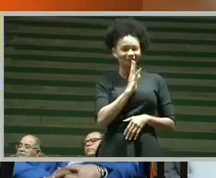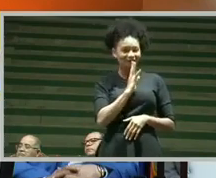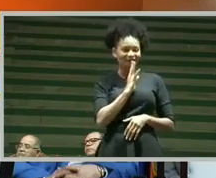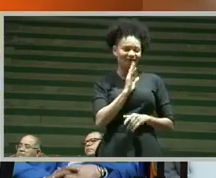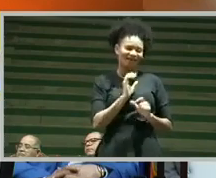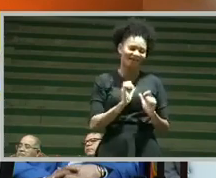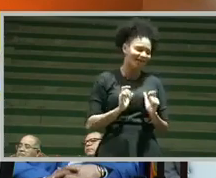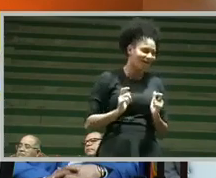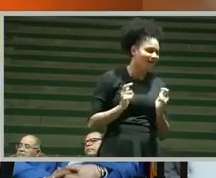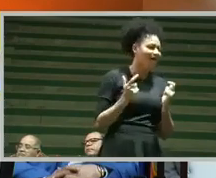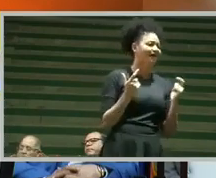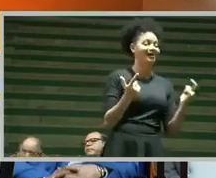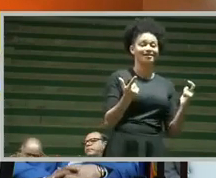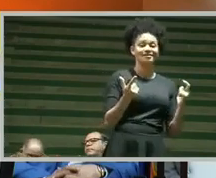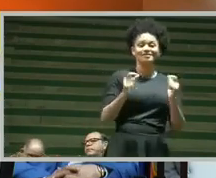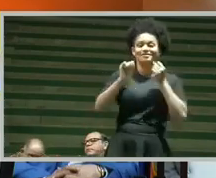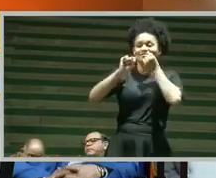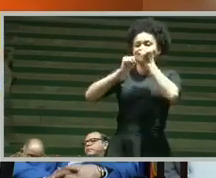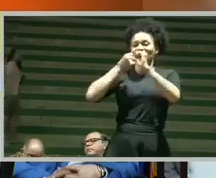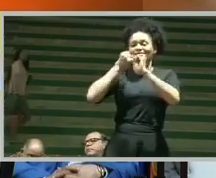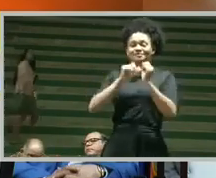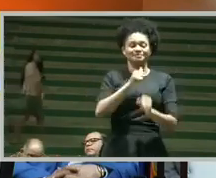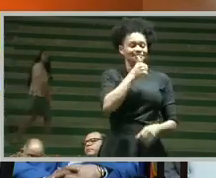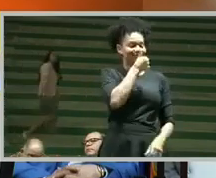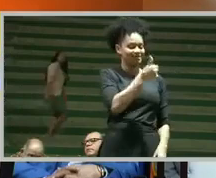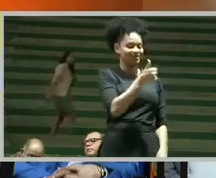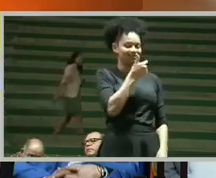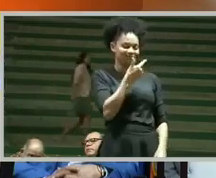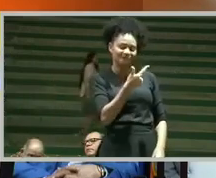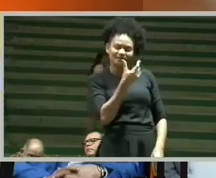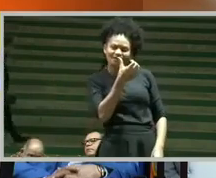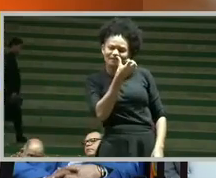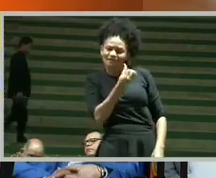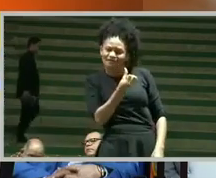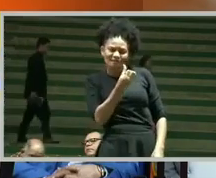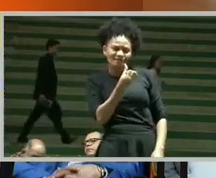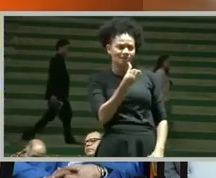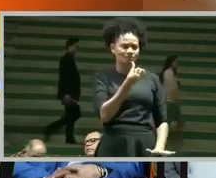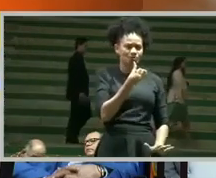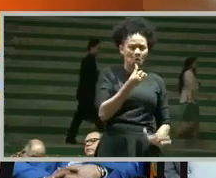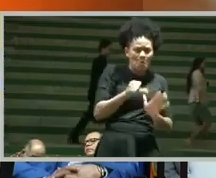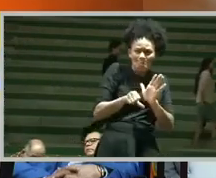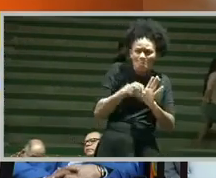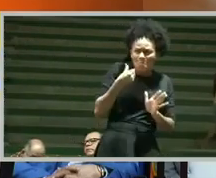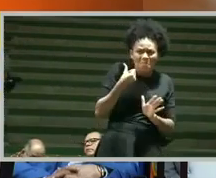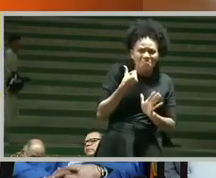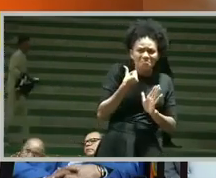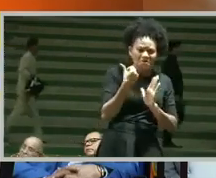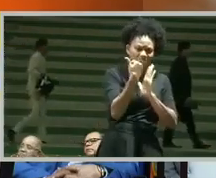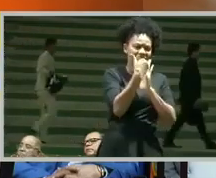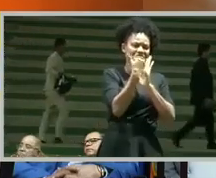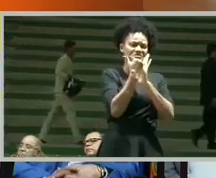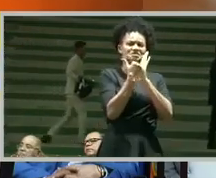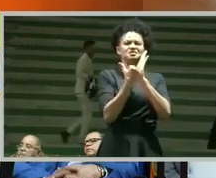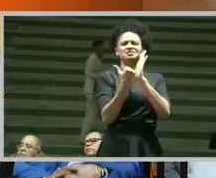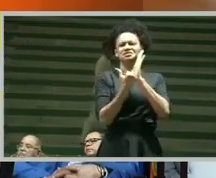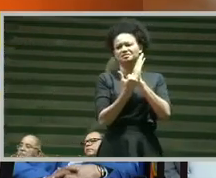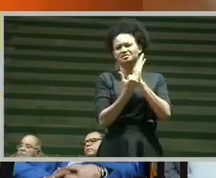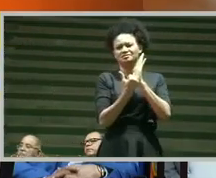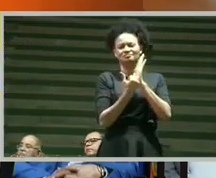claro que o salmo de número 126 não seria o primeiro da lista, porque sem